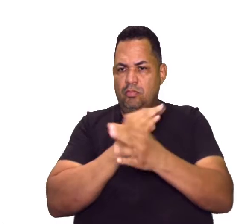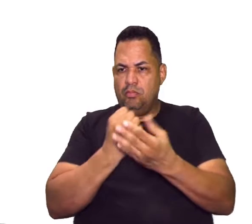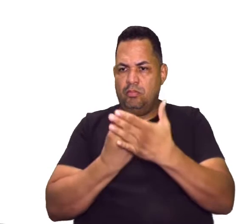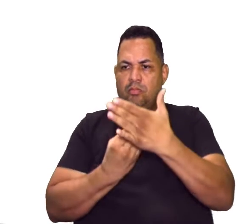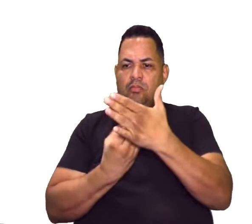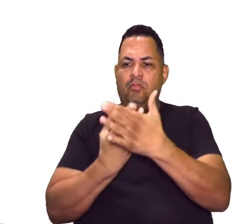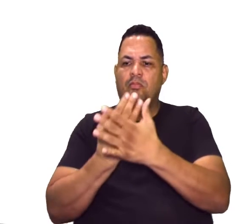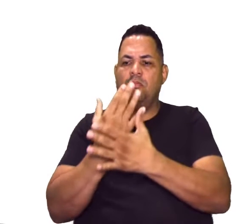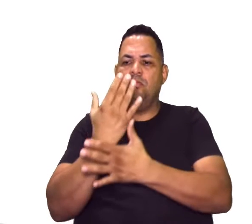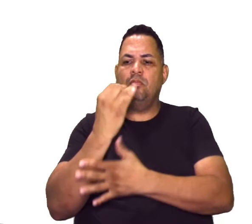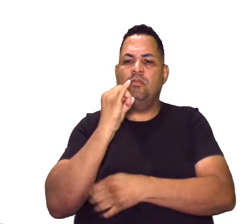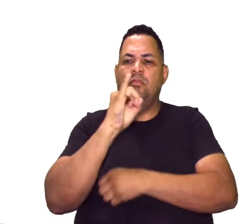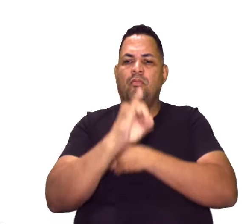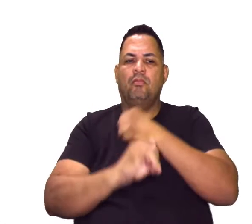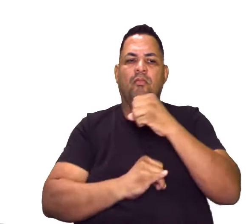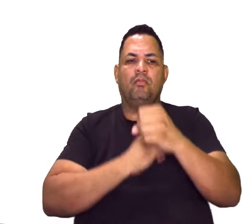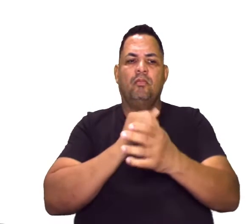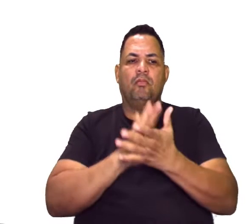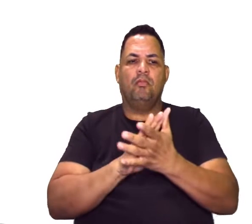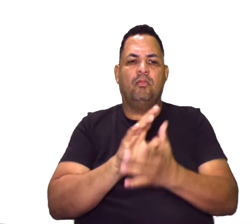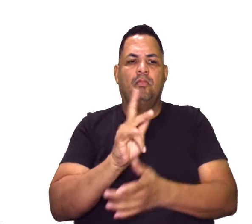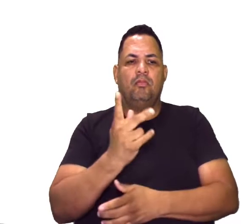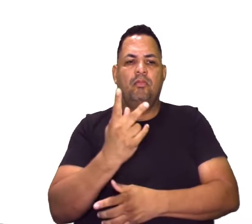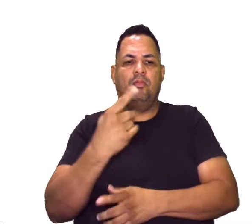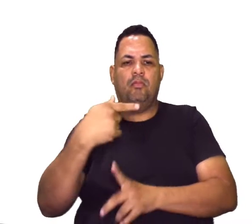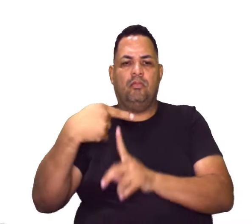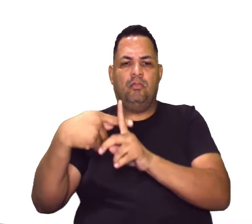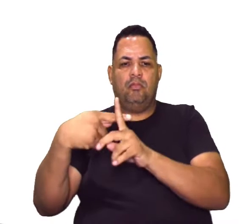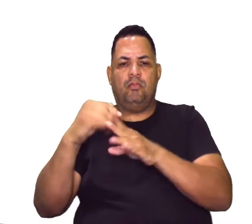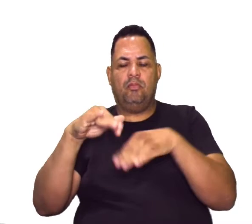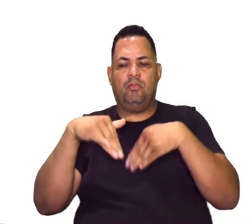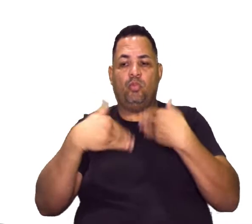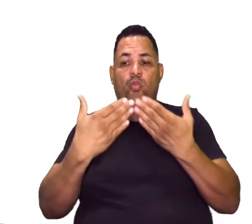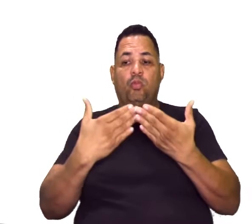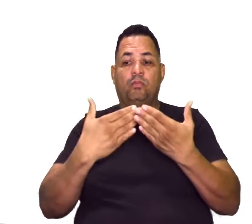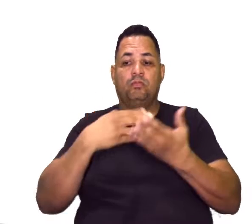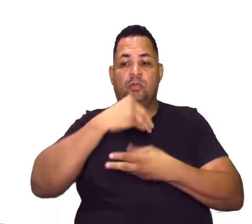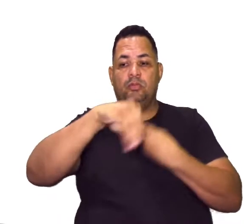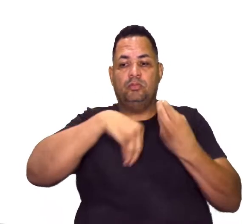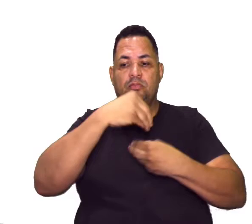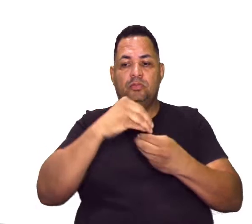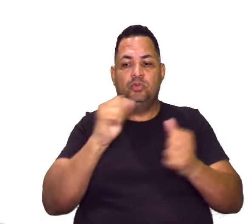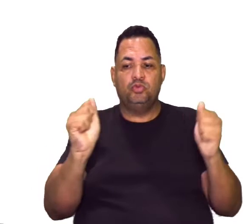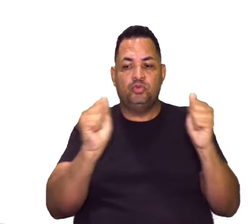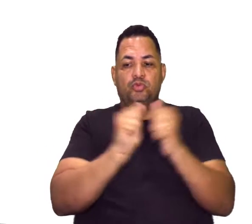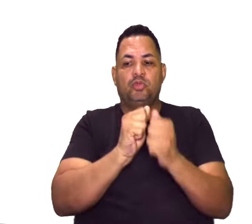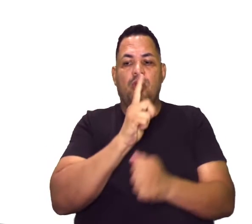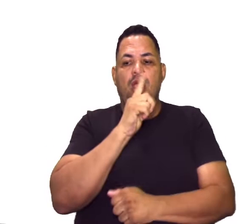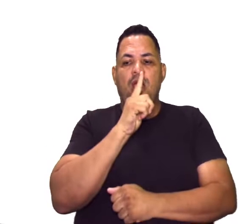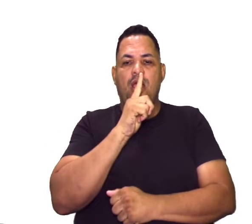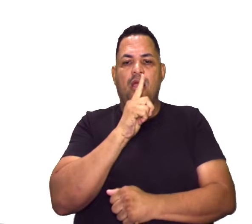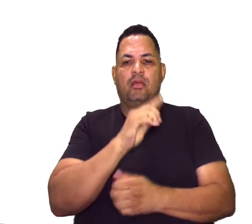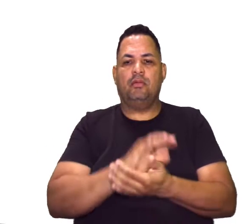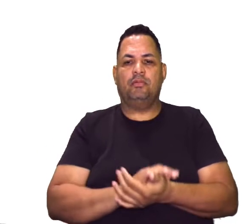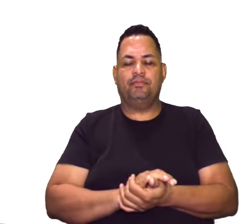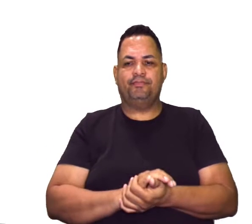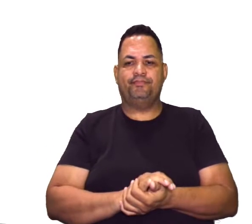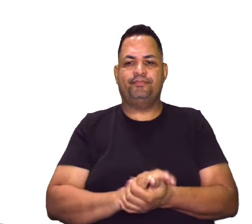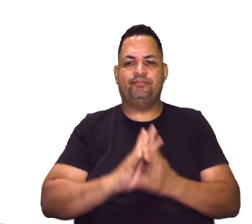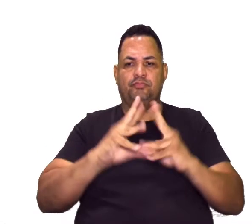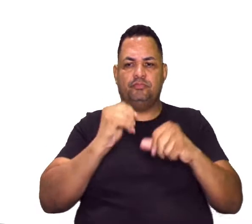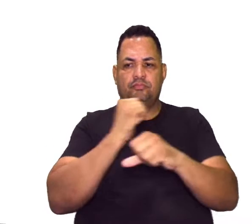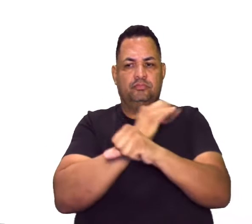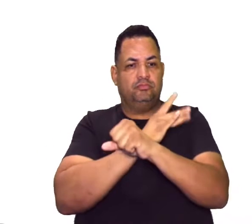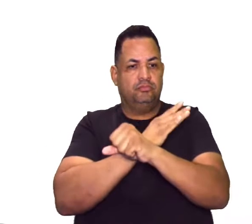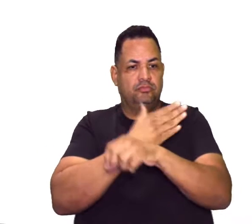ácidos liberam os íons de H+, quando estão na solução aquosa. Como todos os ácidos